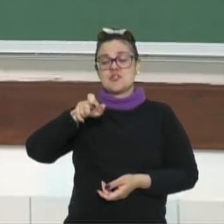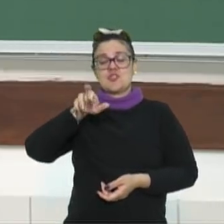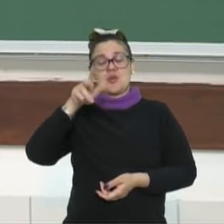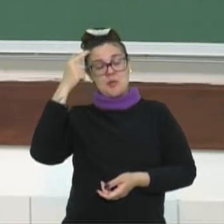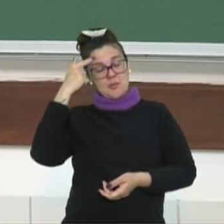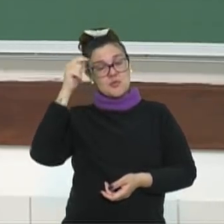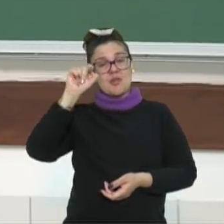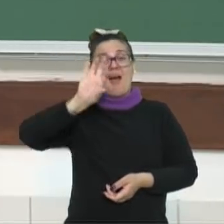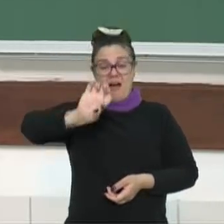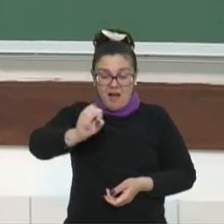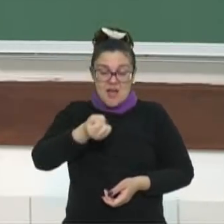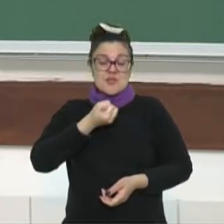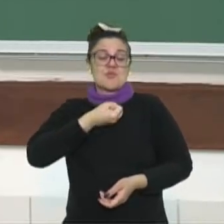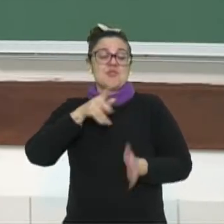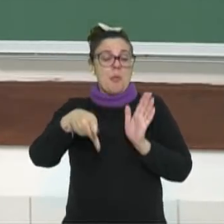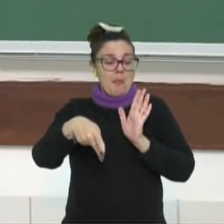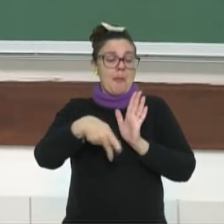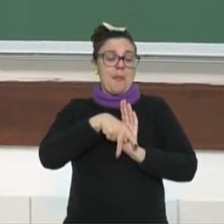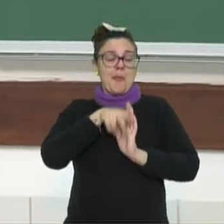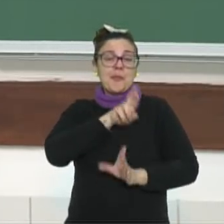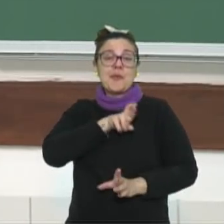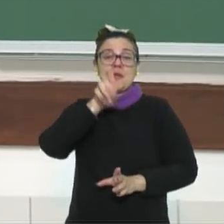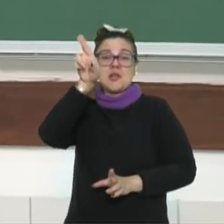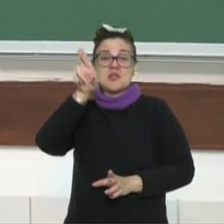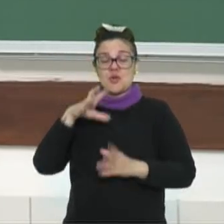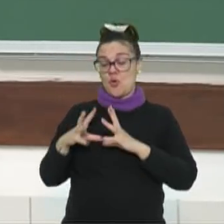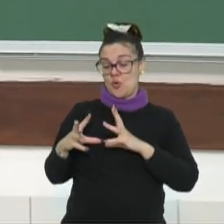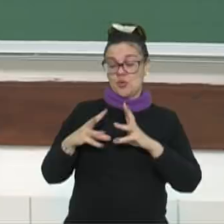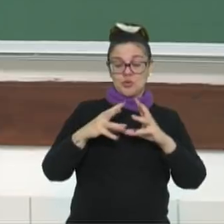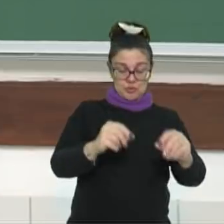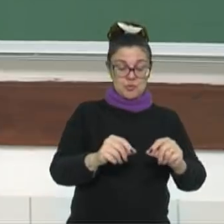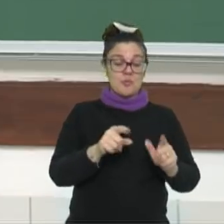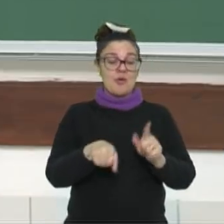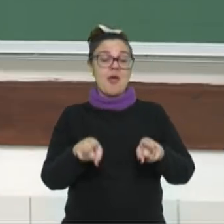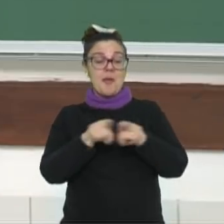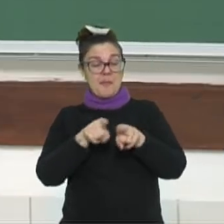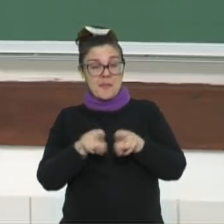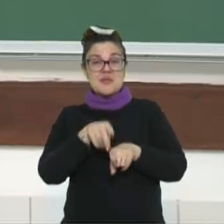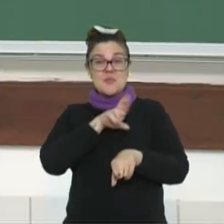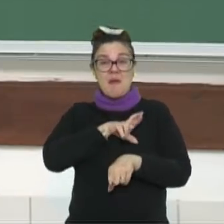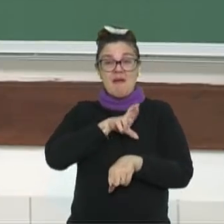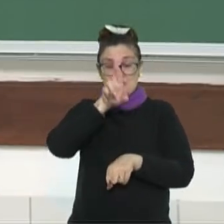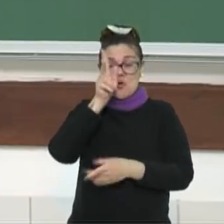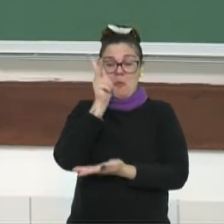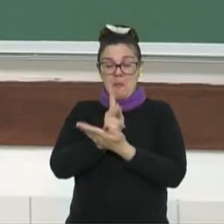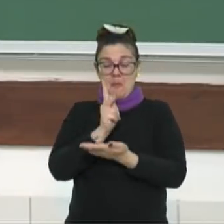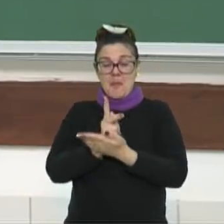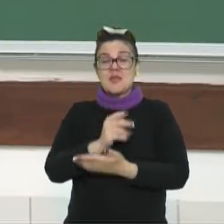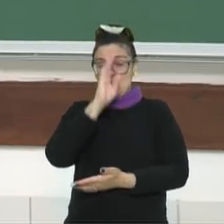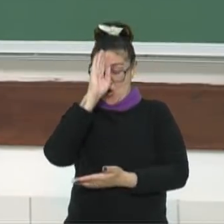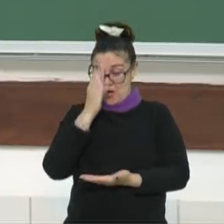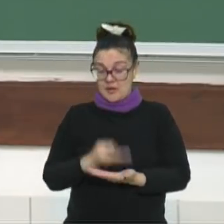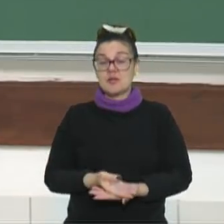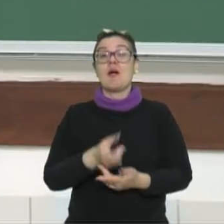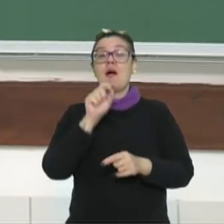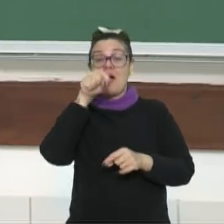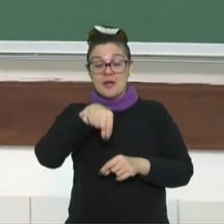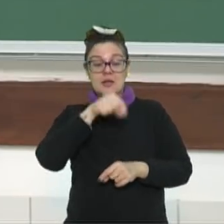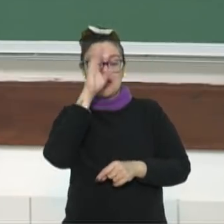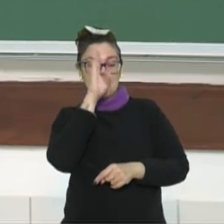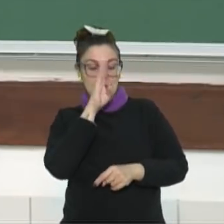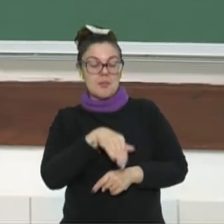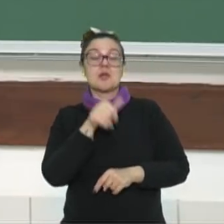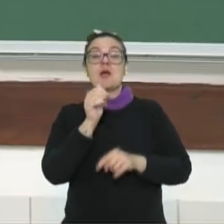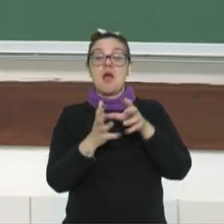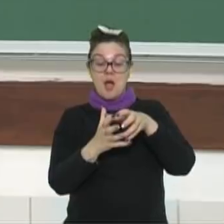religiosa, né? E, de certa forma, nem todos participam da mesma religiosidade. Por exemplo, aqui no Brasil nós temos uma maioria,